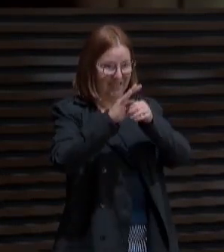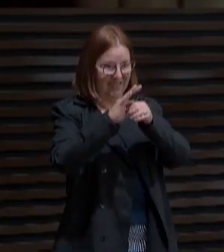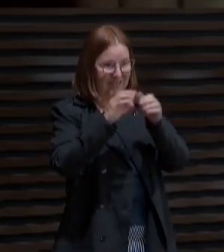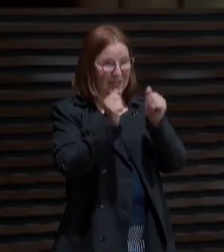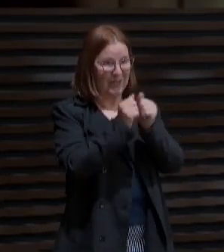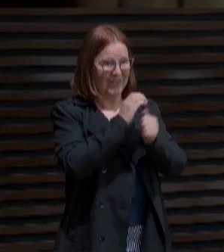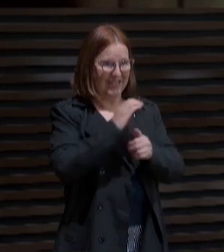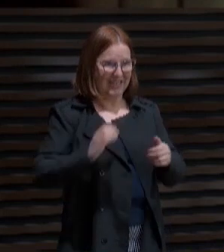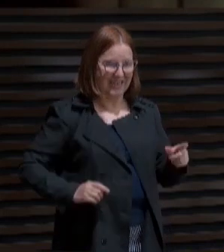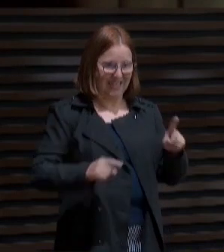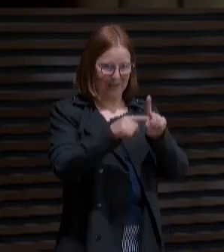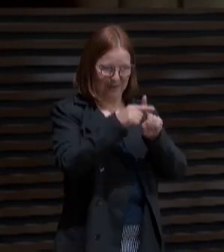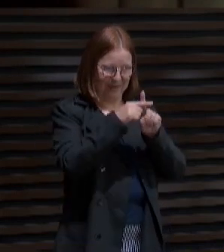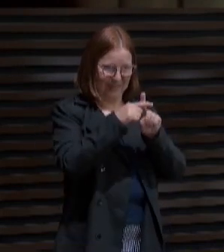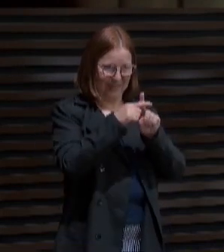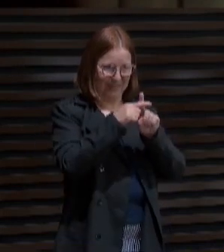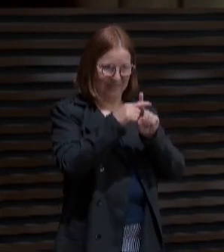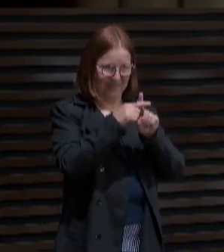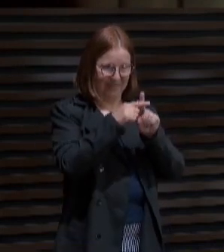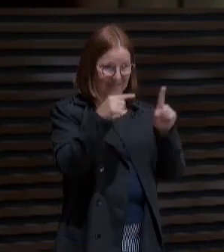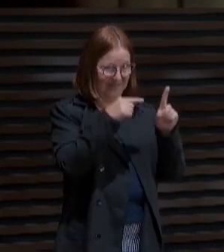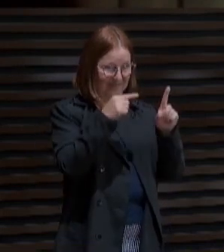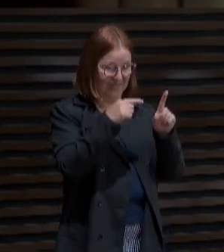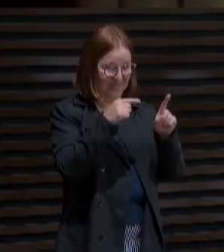você é feito justiça de Deus.